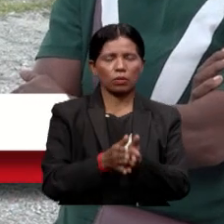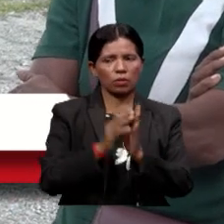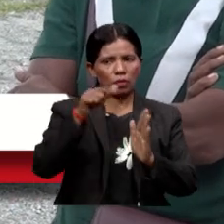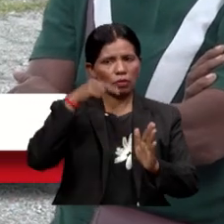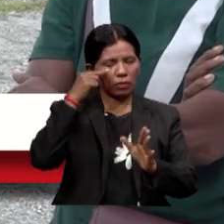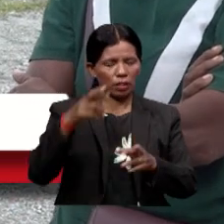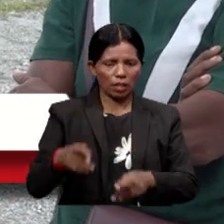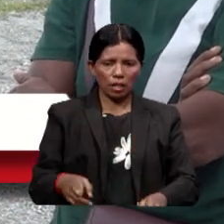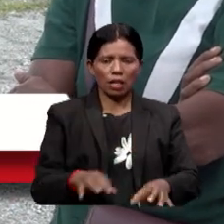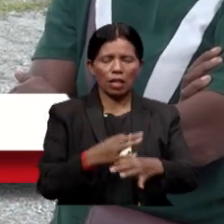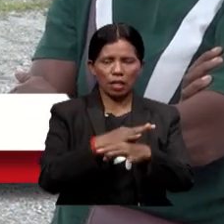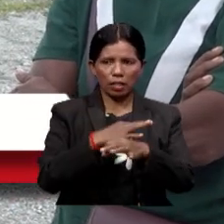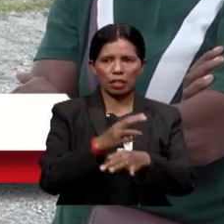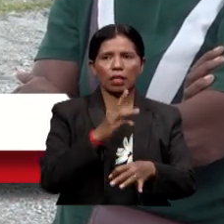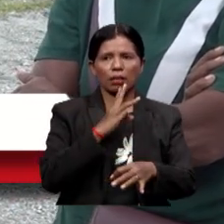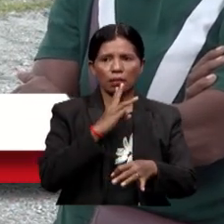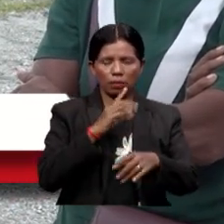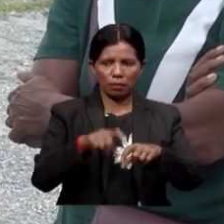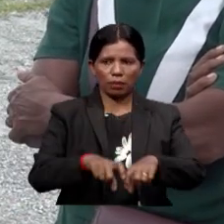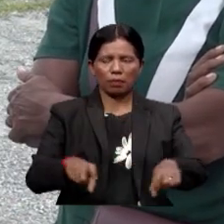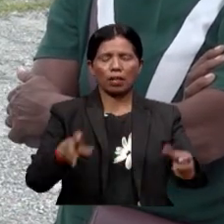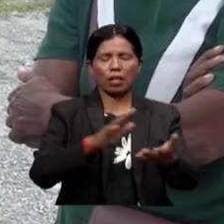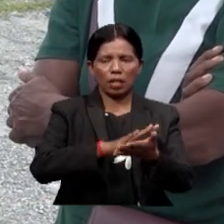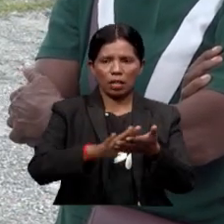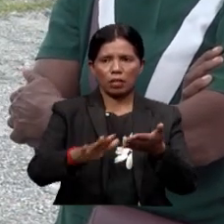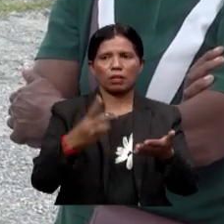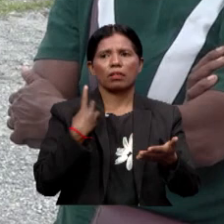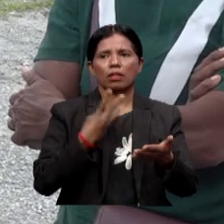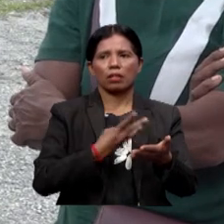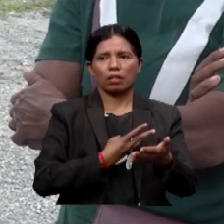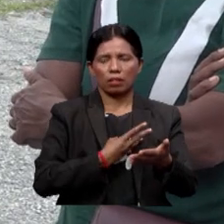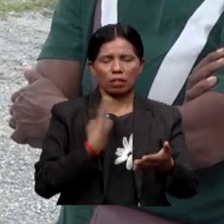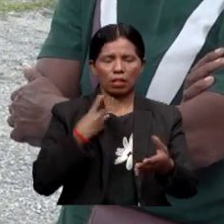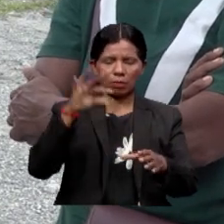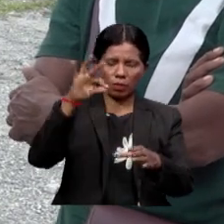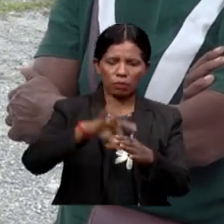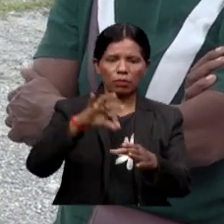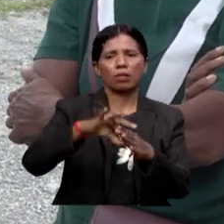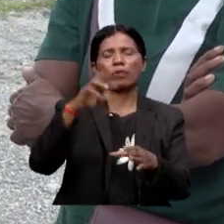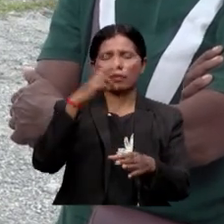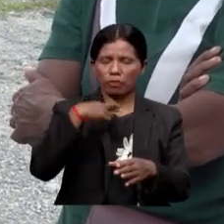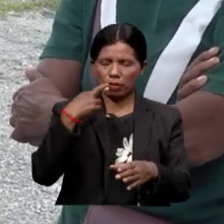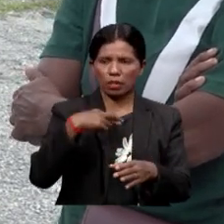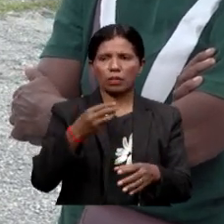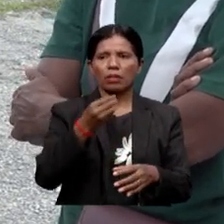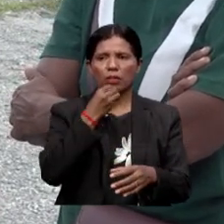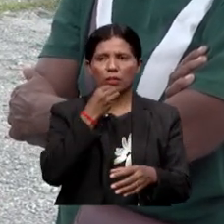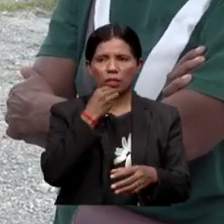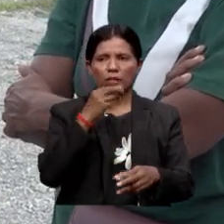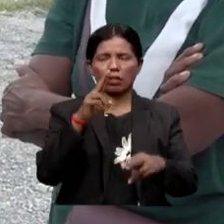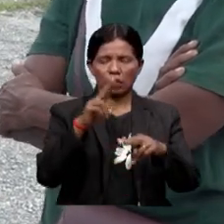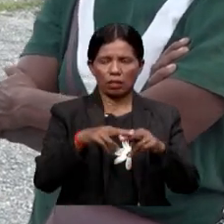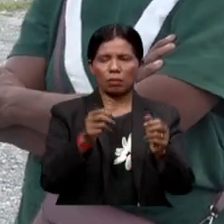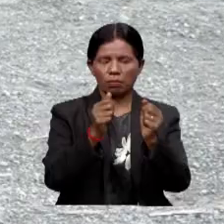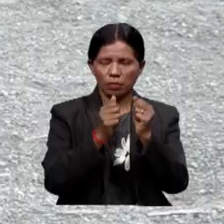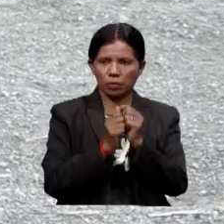hadia netik be be kanu sirne dudu halo dia kwa amni lain halai natar netik ba be atuhan rai hamutu kosam ba